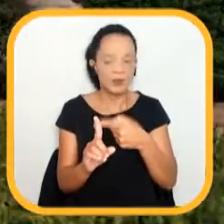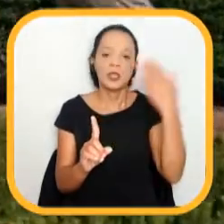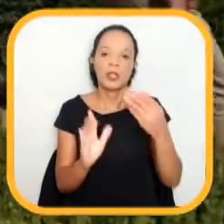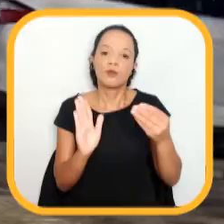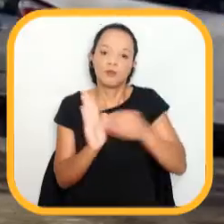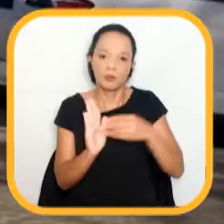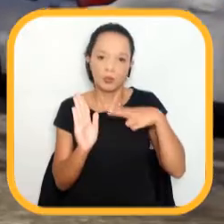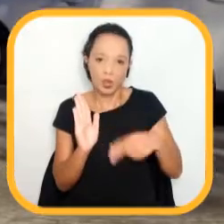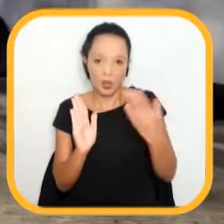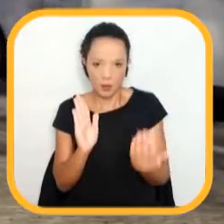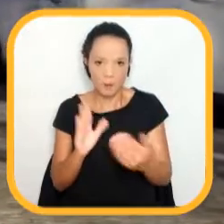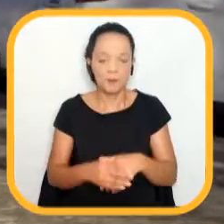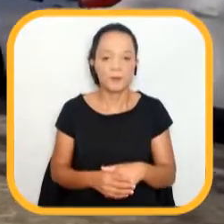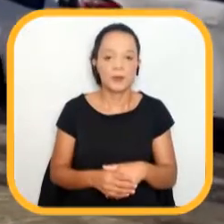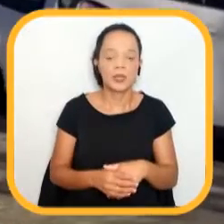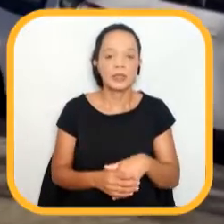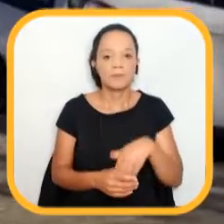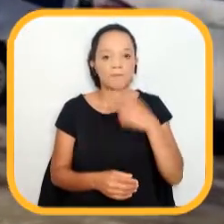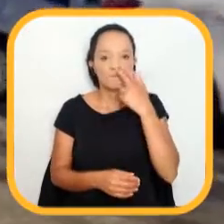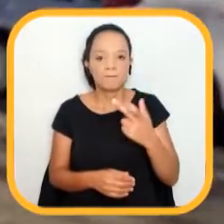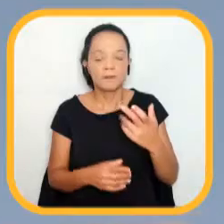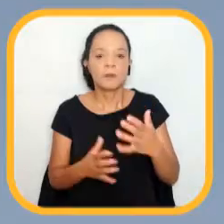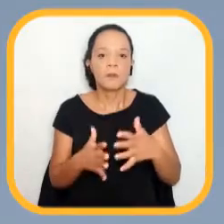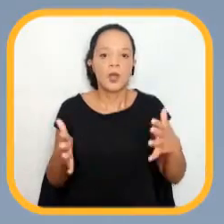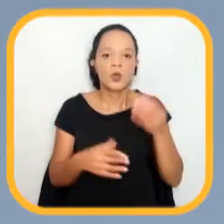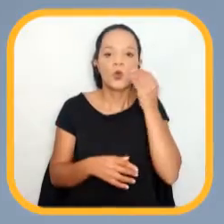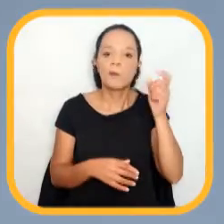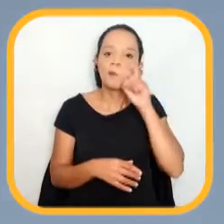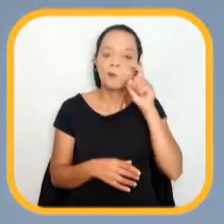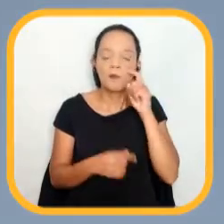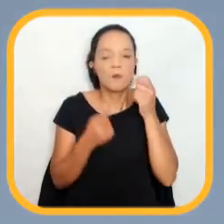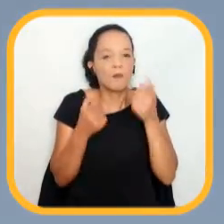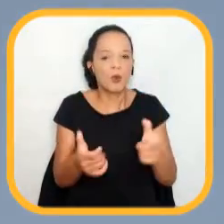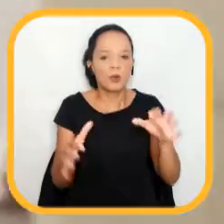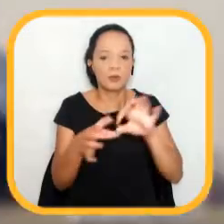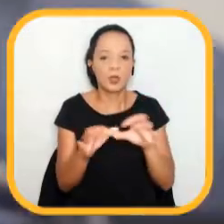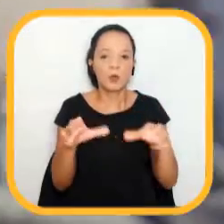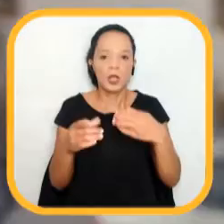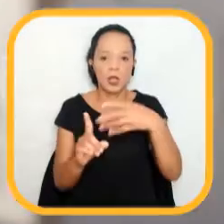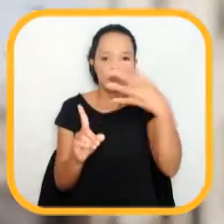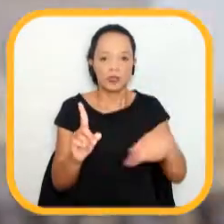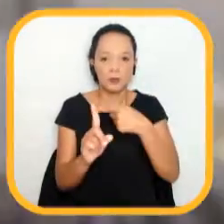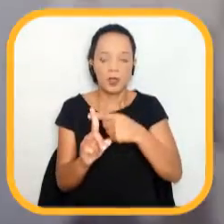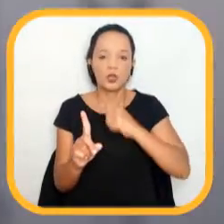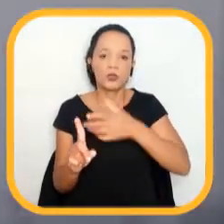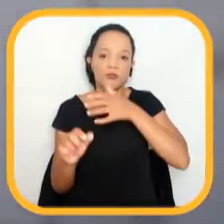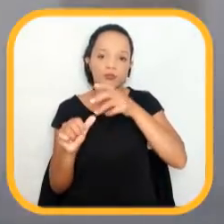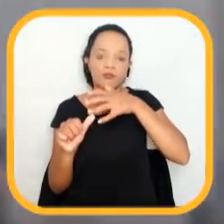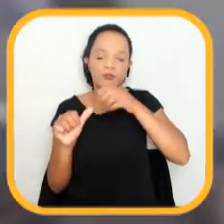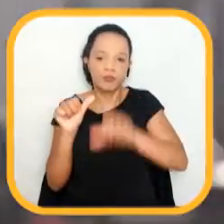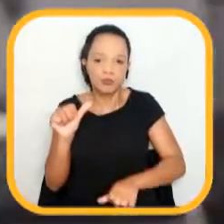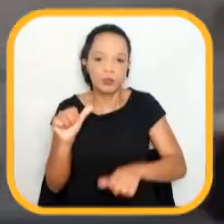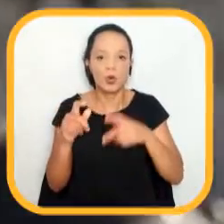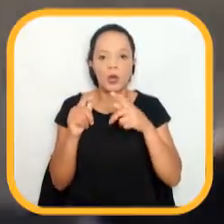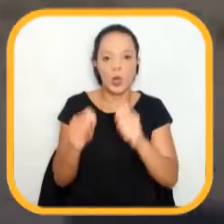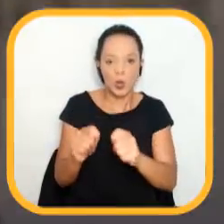LGBTI+, estão garantidos em Portugal. As maiores fragilidades estão na fraca proteção da comunidade LGBTI+, contra o